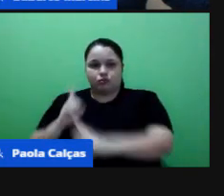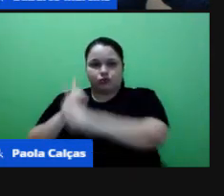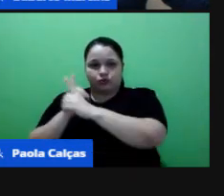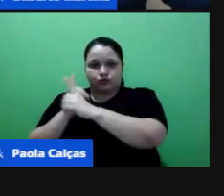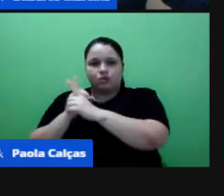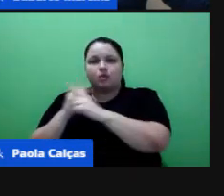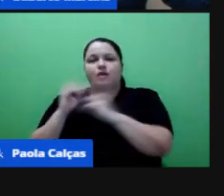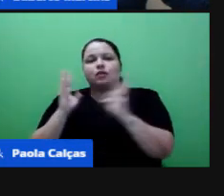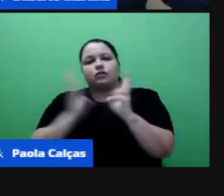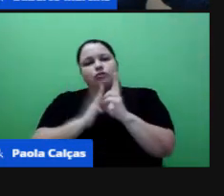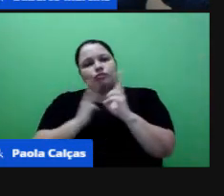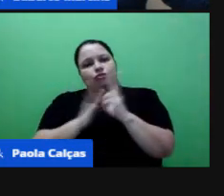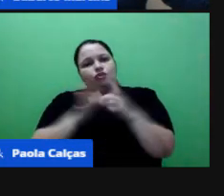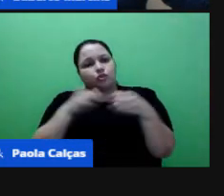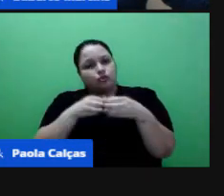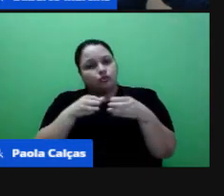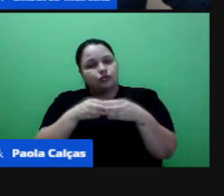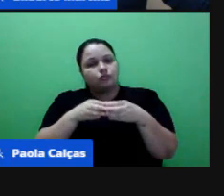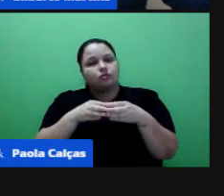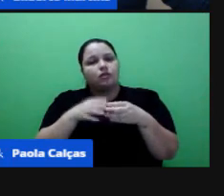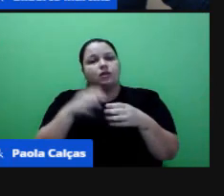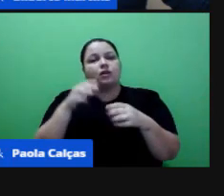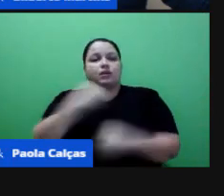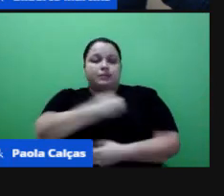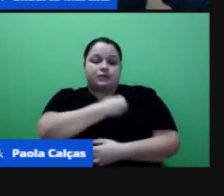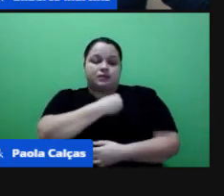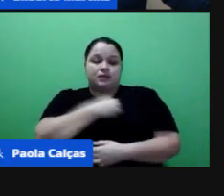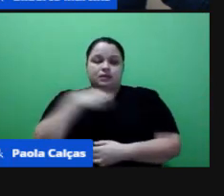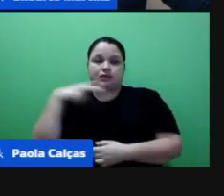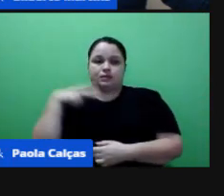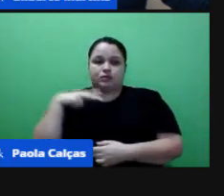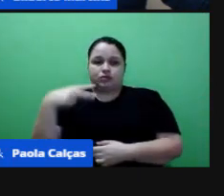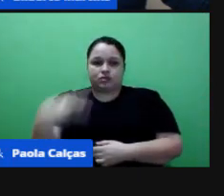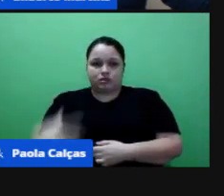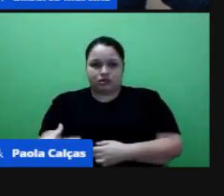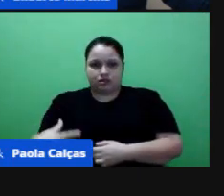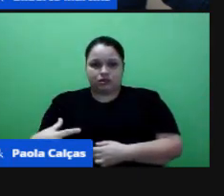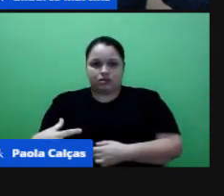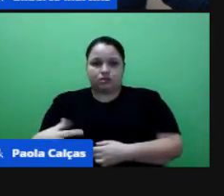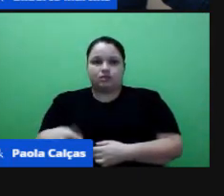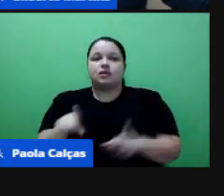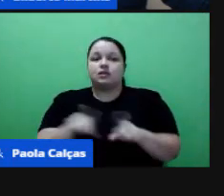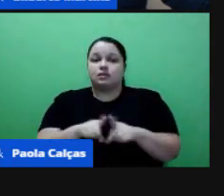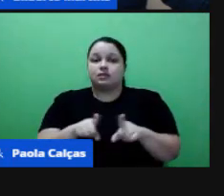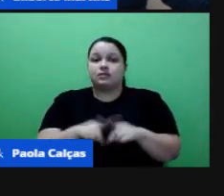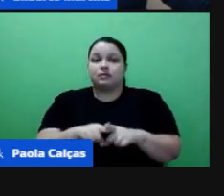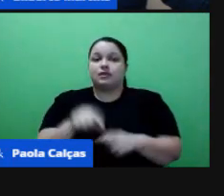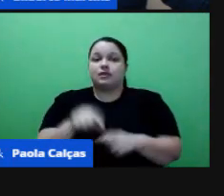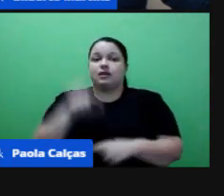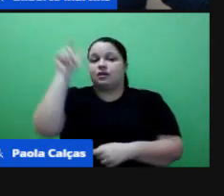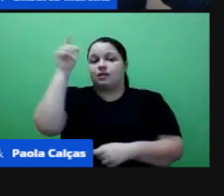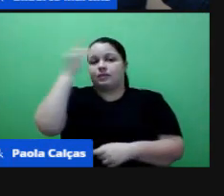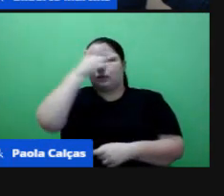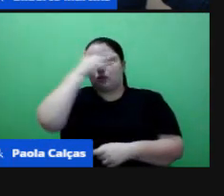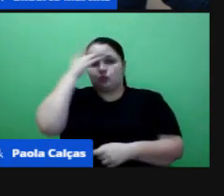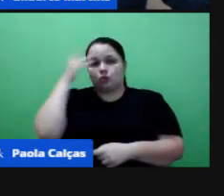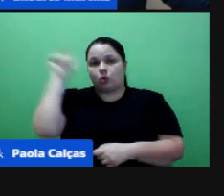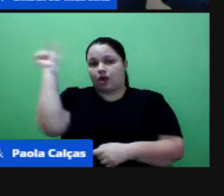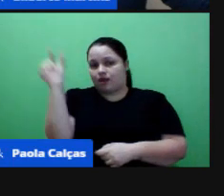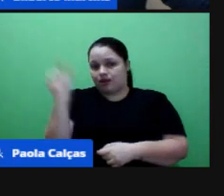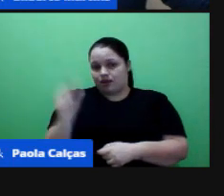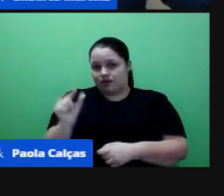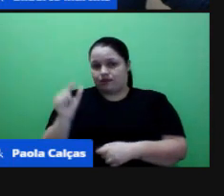presença portuguesa e a diáspora forçada dos africanos. Pode